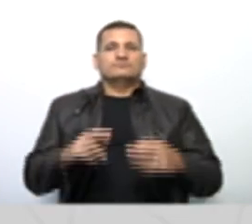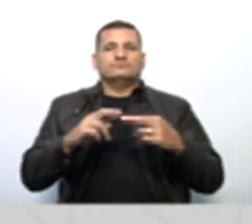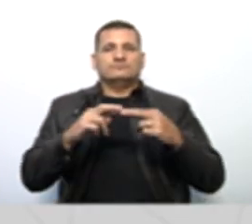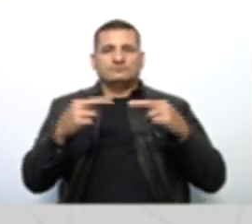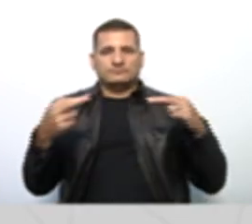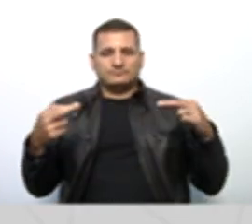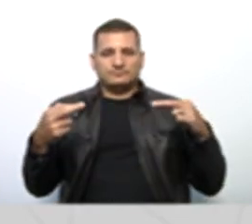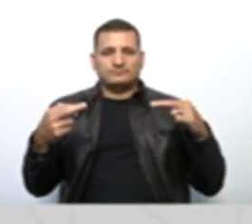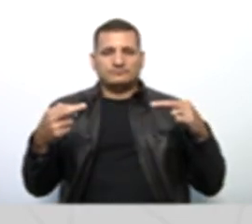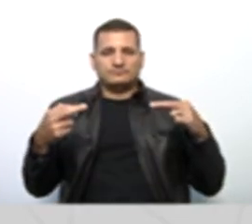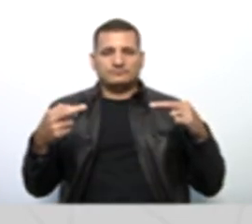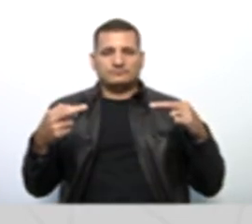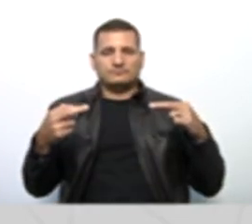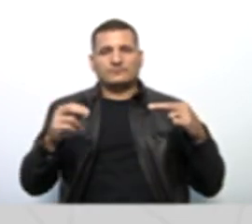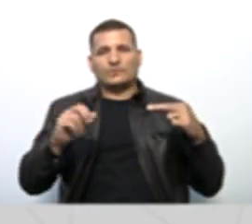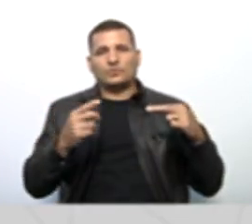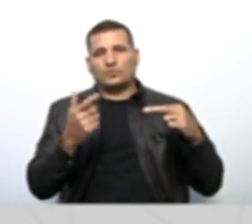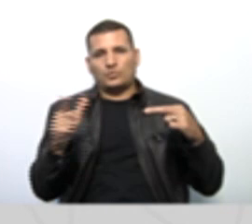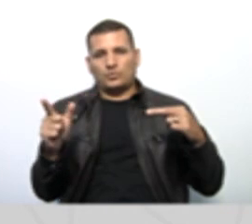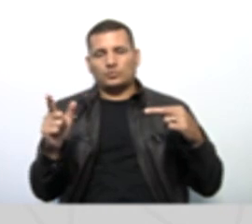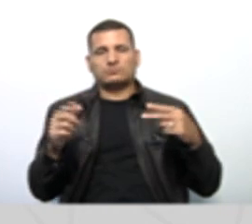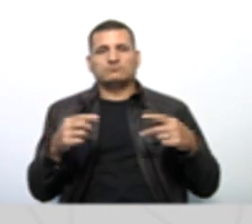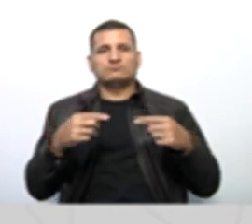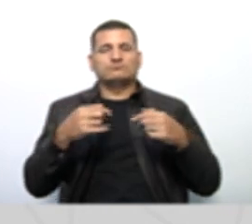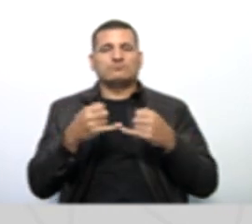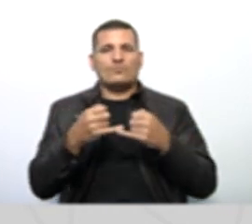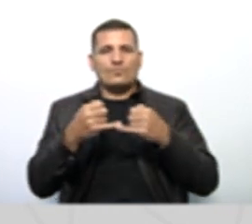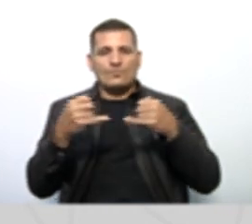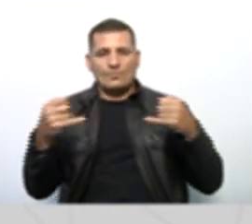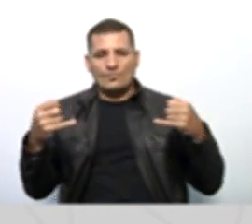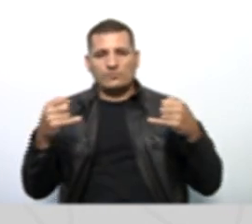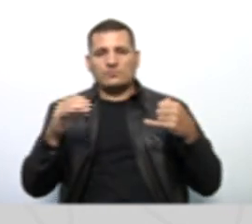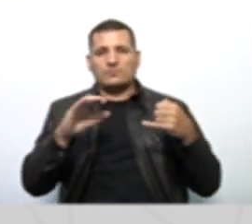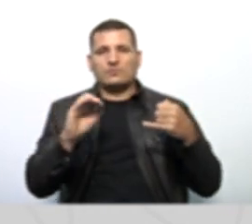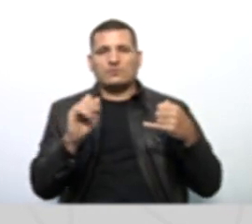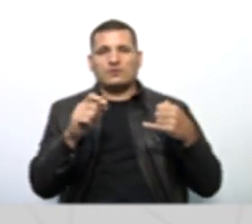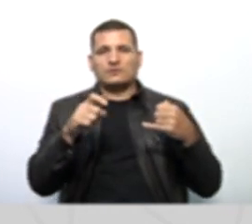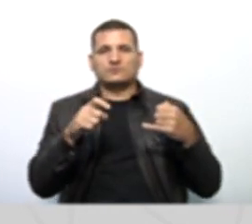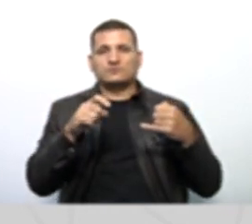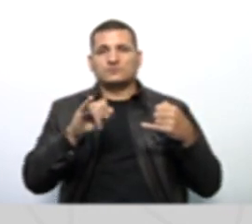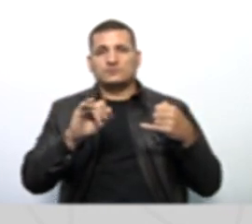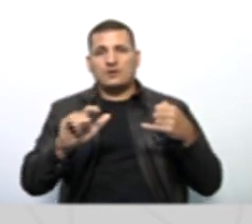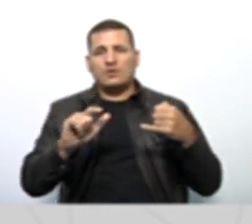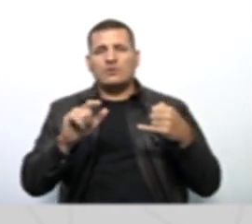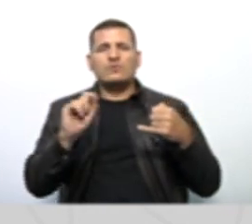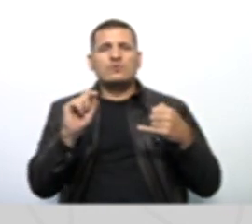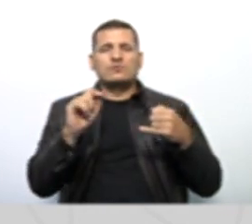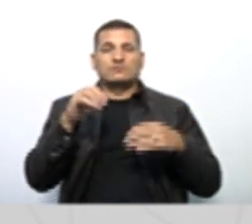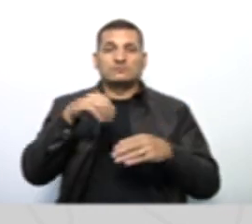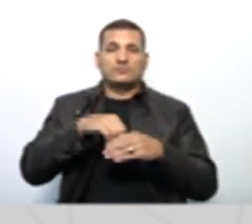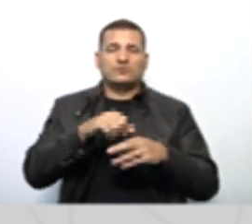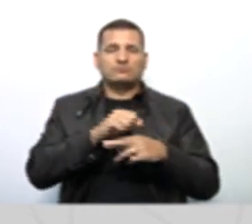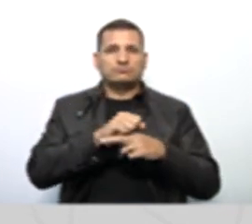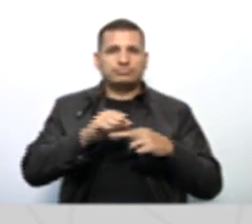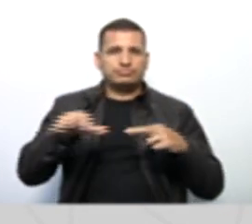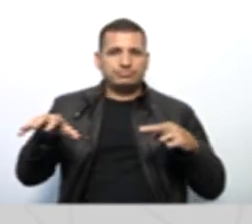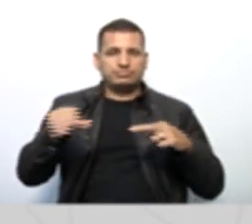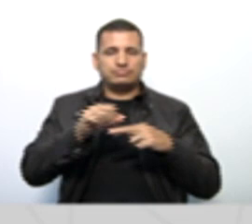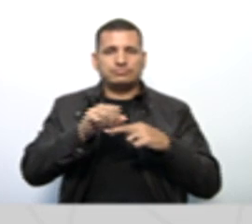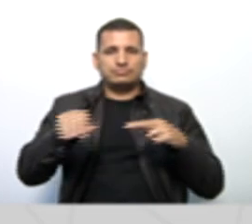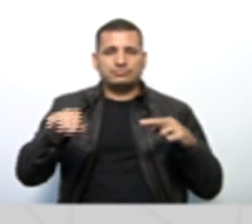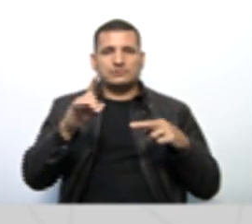trançado o cabo coaxial né que é o meio onde os dados passam ele utiliza